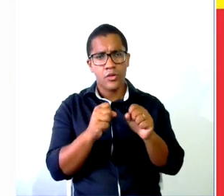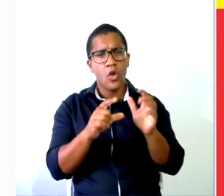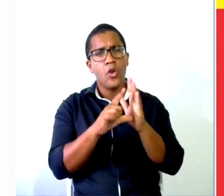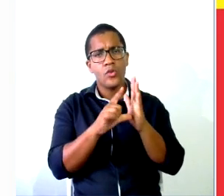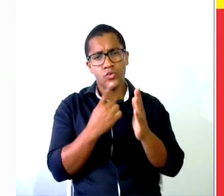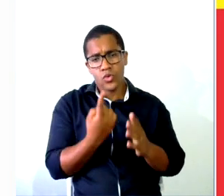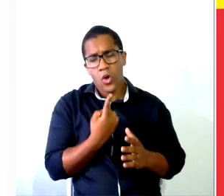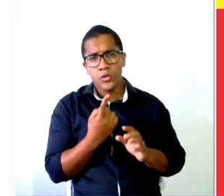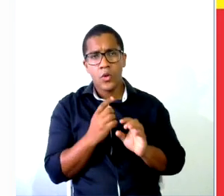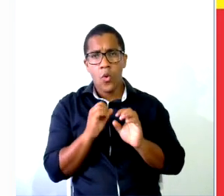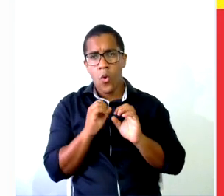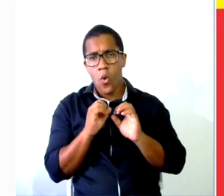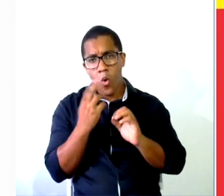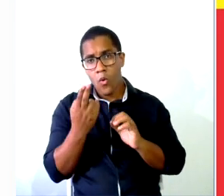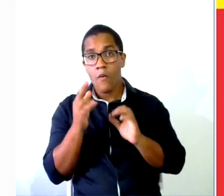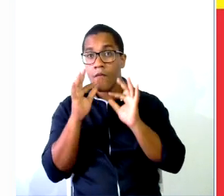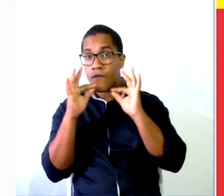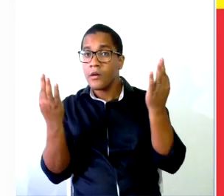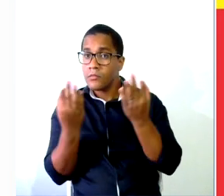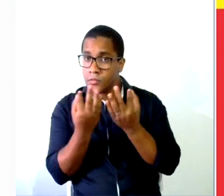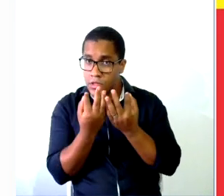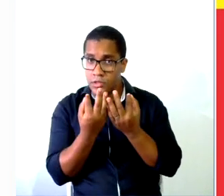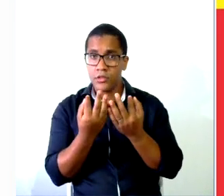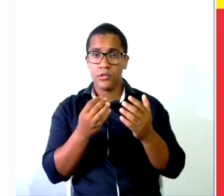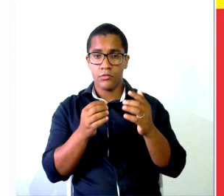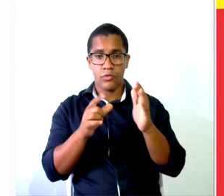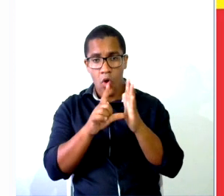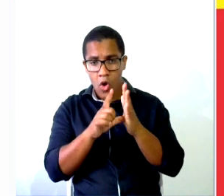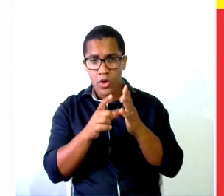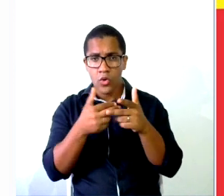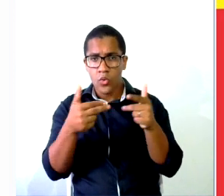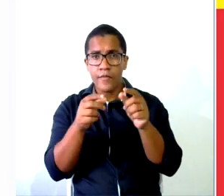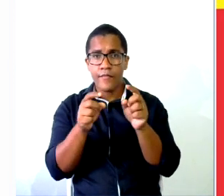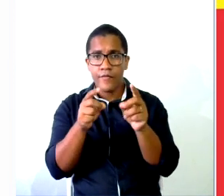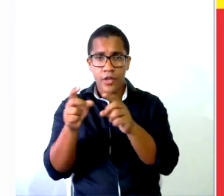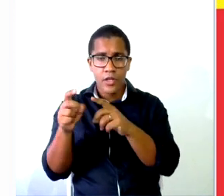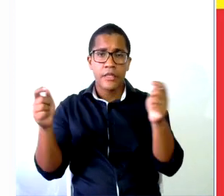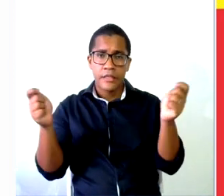individuais ou familiares, né, de